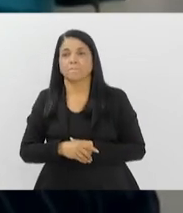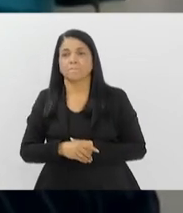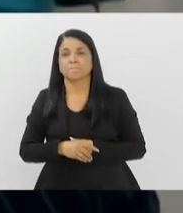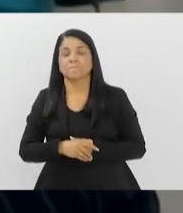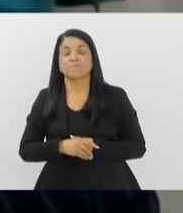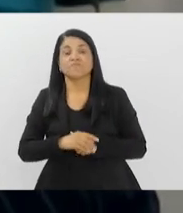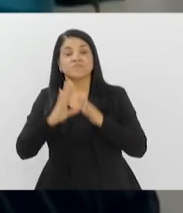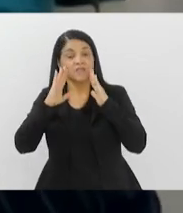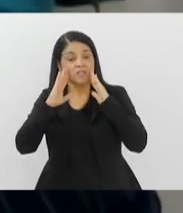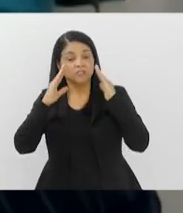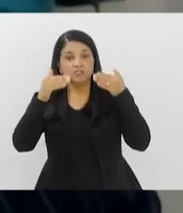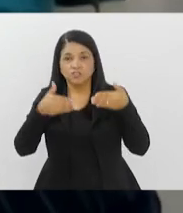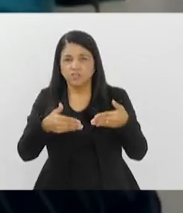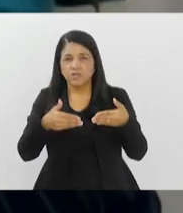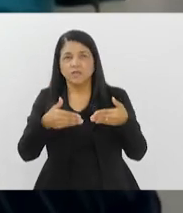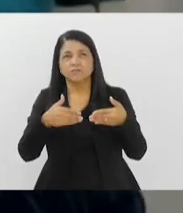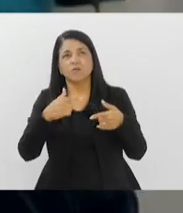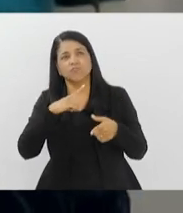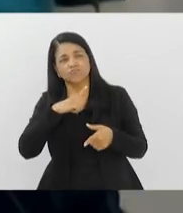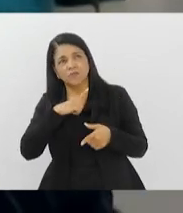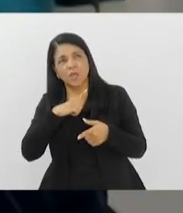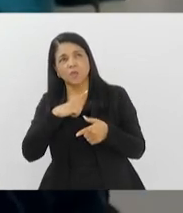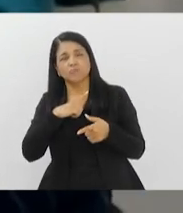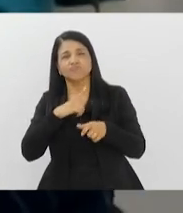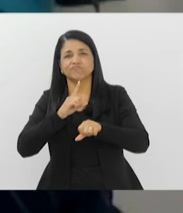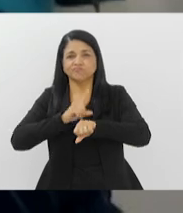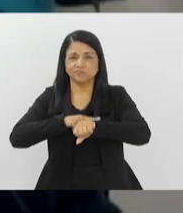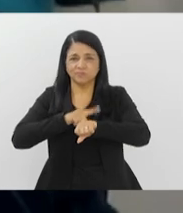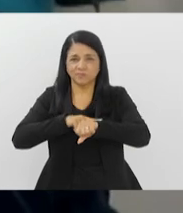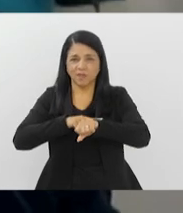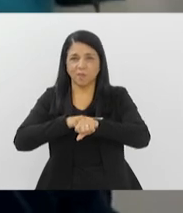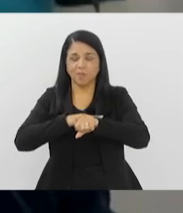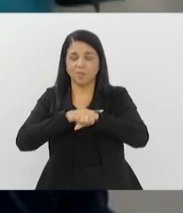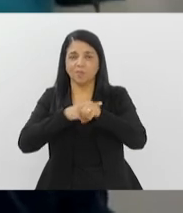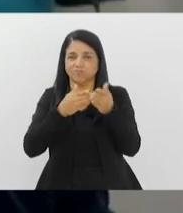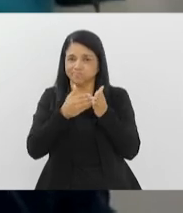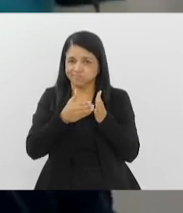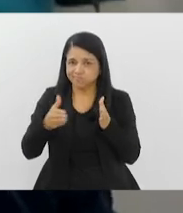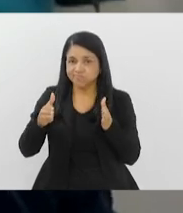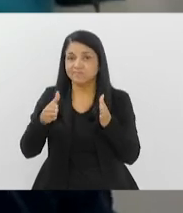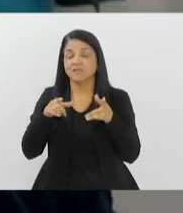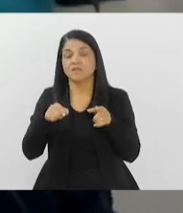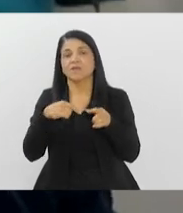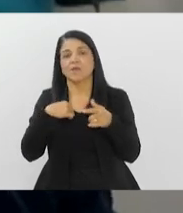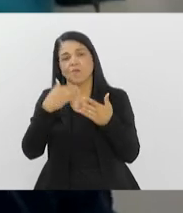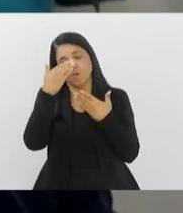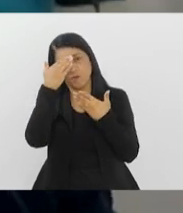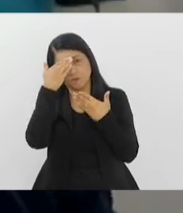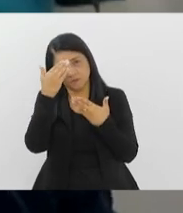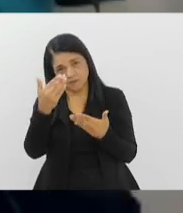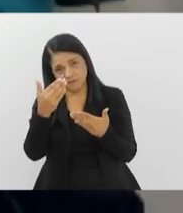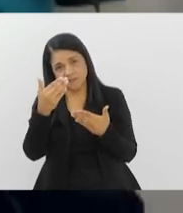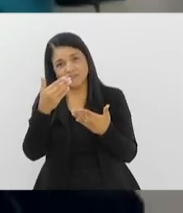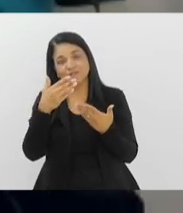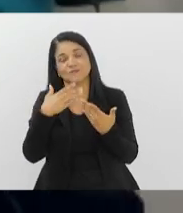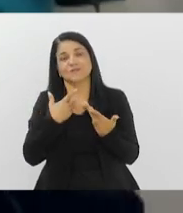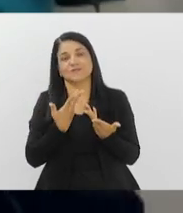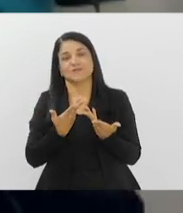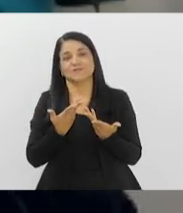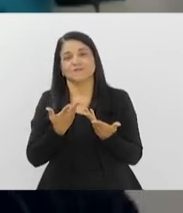Indo direto, embora eu tenha aqui um tempo largo, mas e agradeço esta deferência que me foi